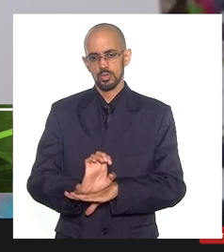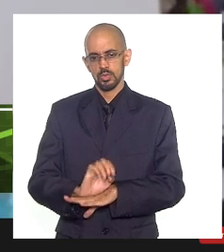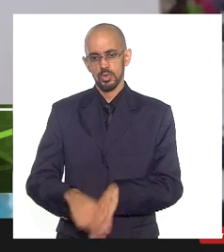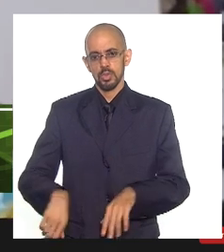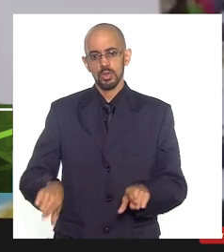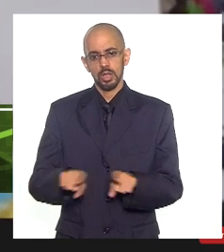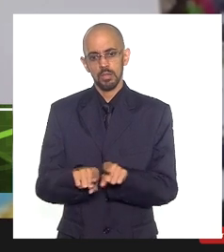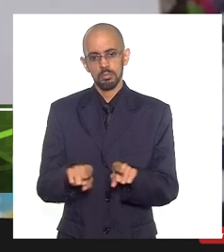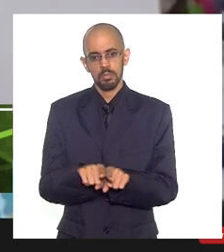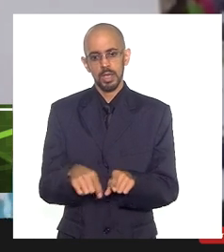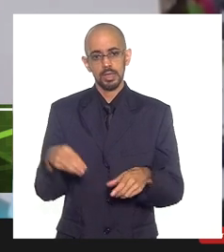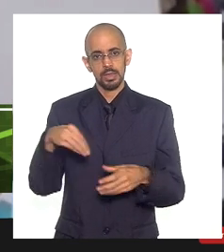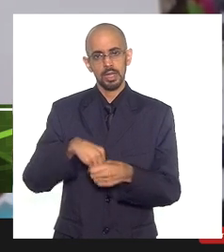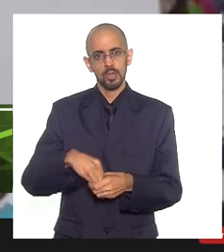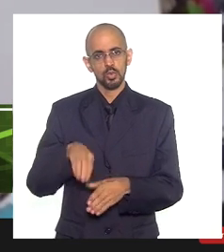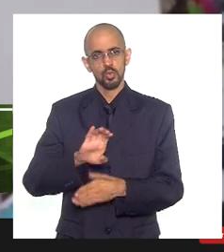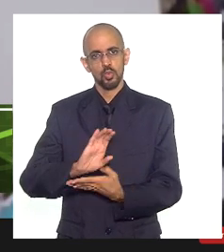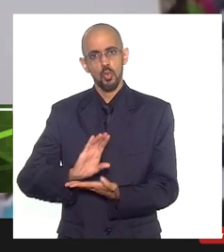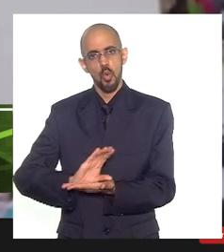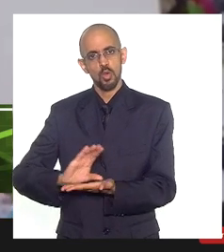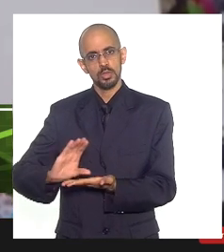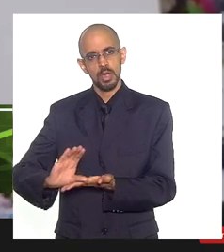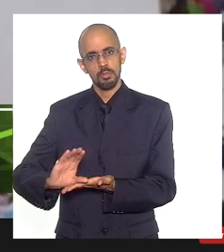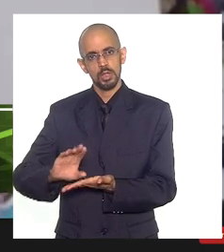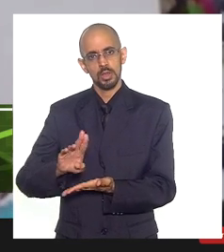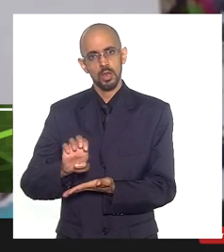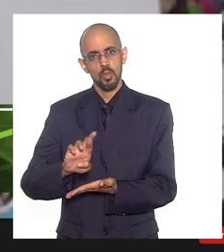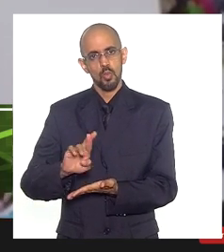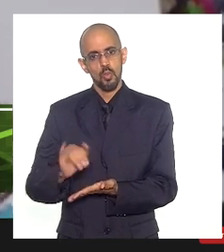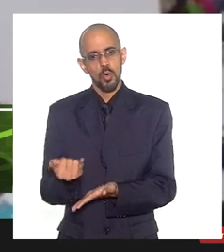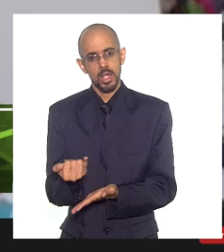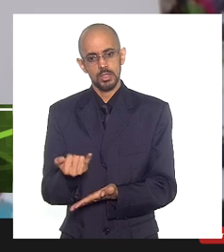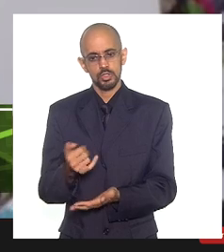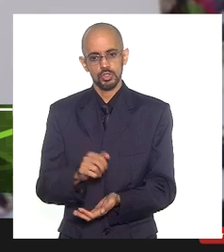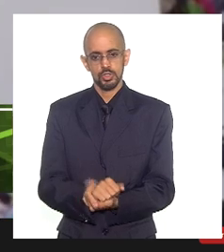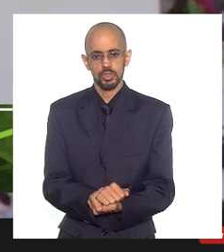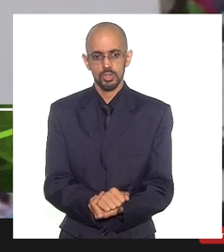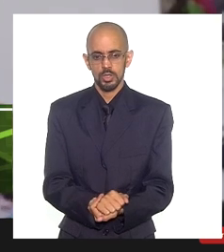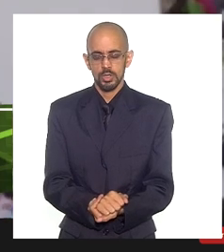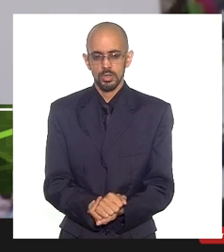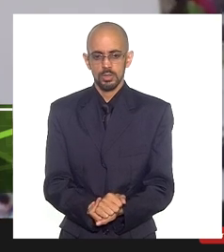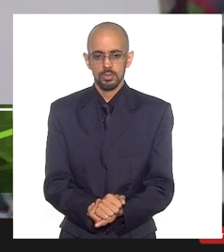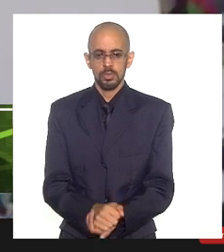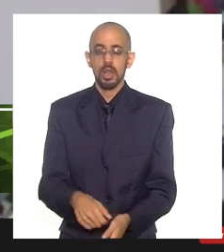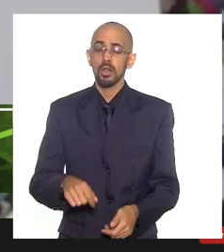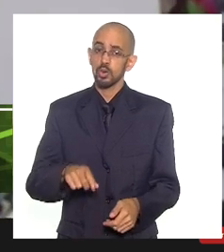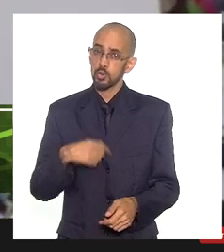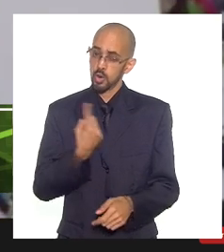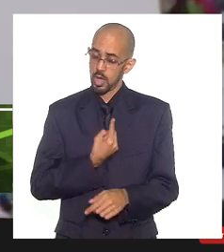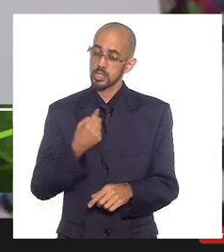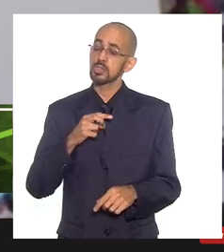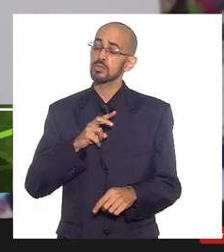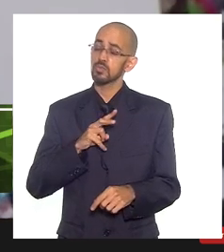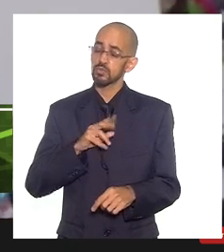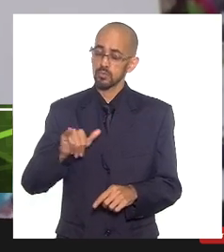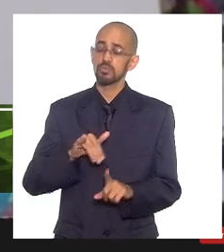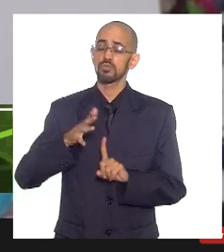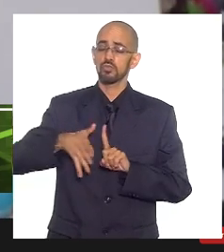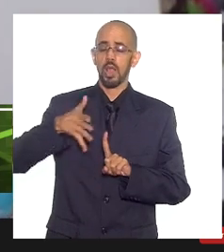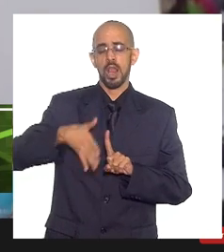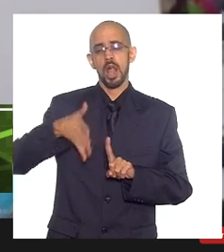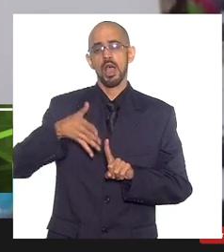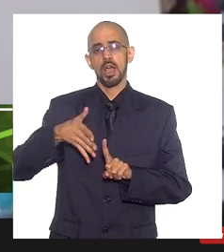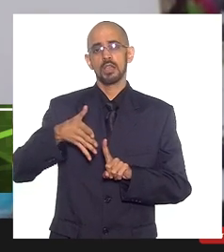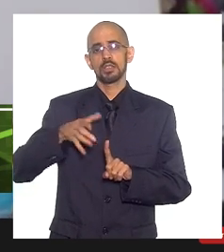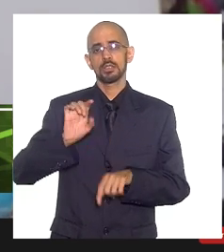UERJ mas uma resolução do Conselho Estadual de Educação vai versar também sobre isso falando dessa necessidade igualmente para as